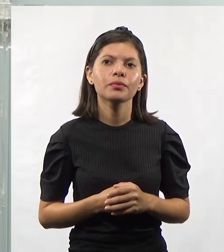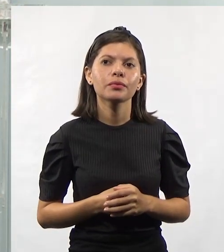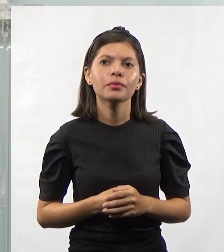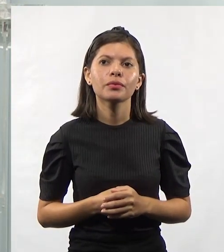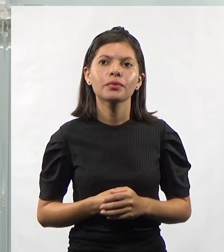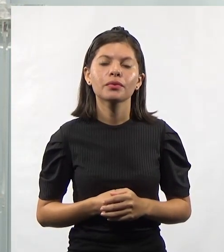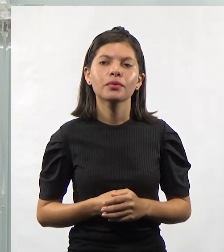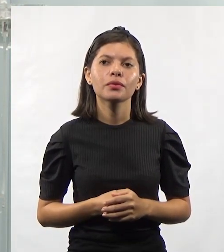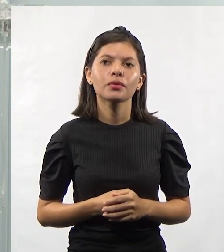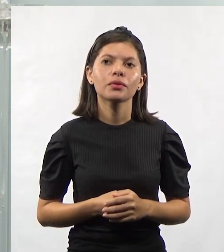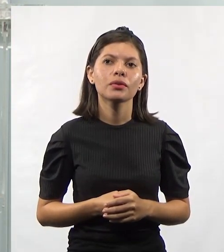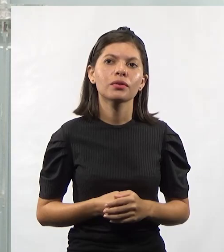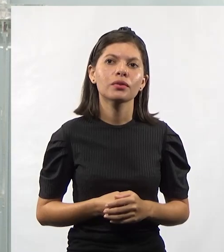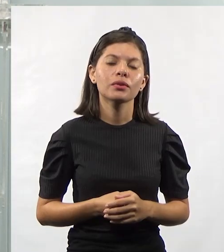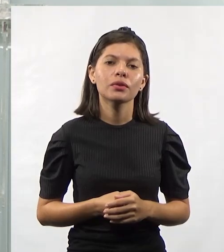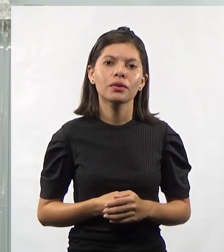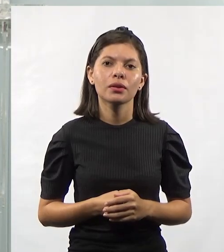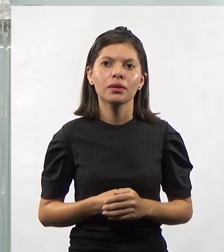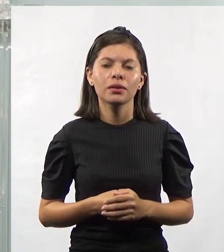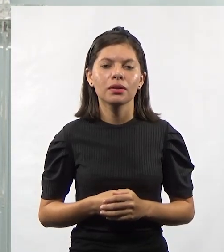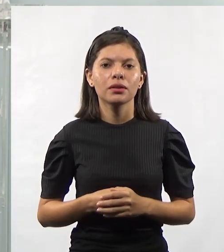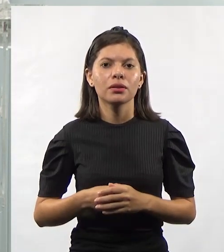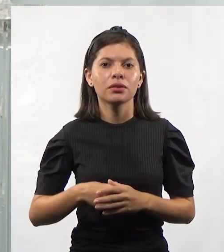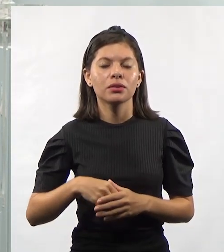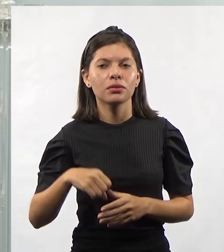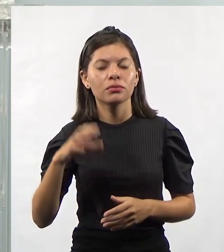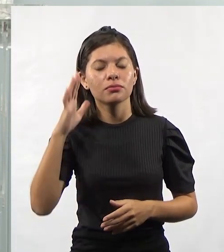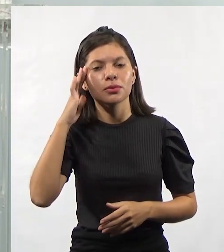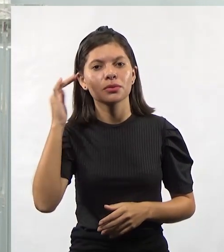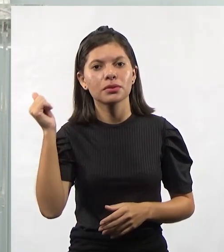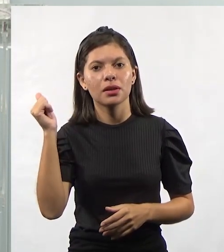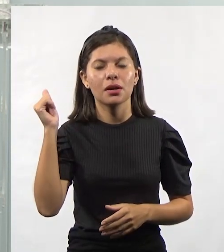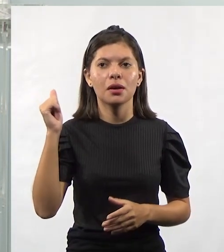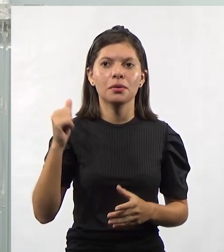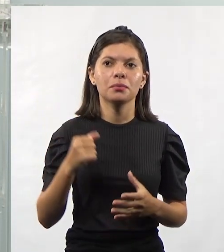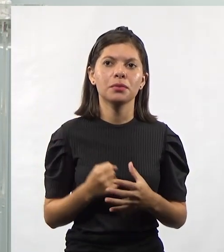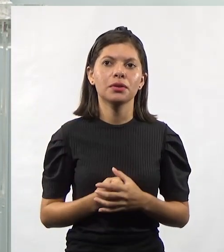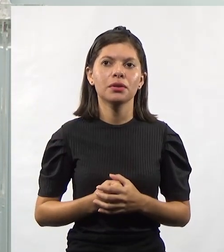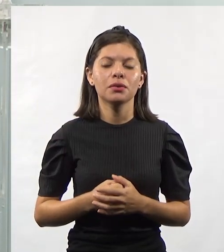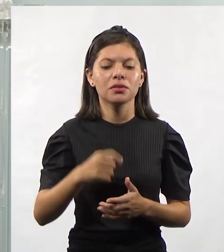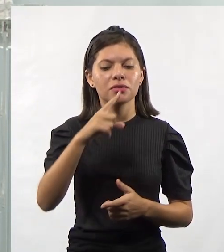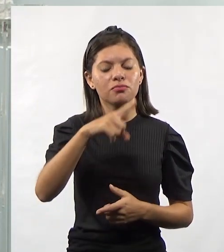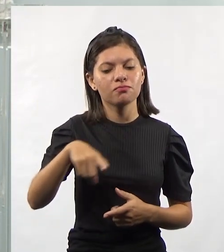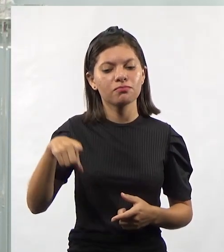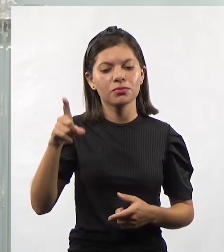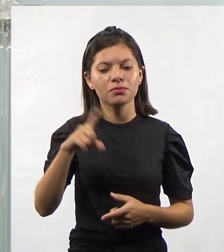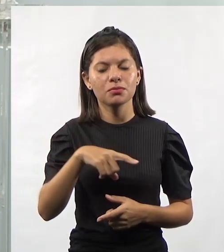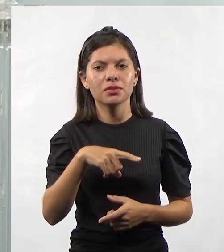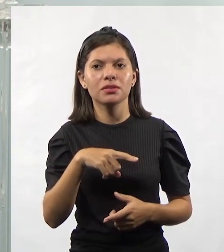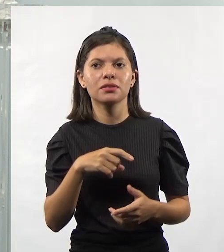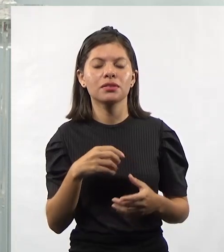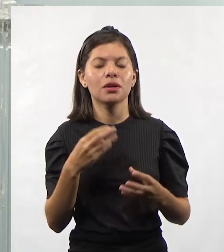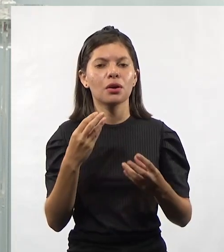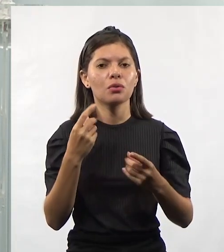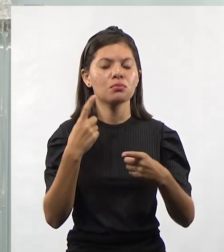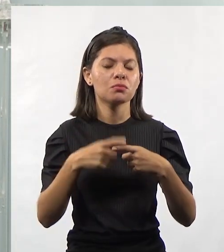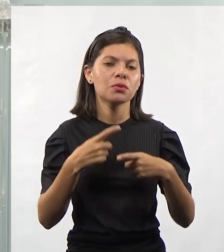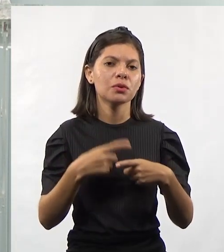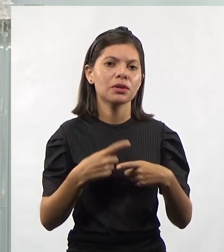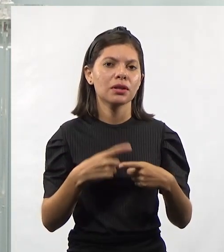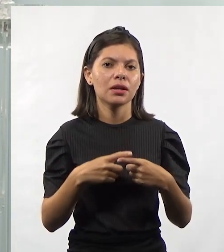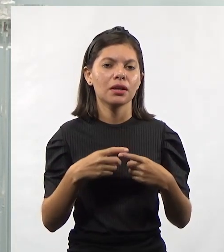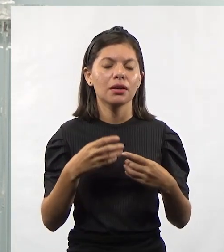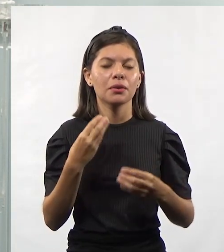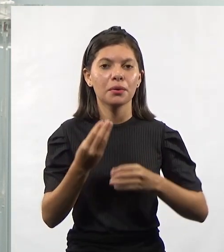Então, a gente muitas vezes não sabe qual é o índice de evasão, de aprovação, né, de reprovação, e por que